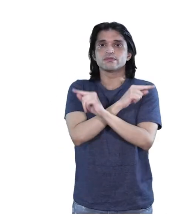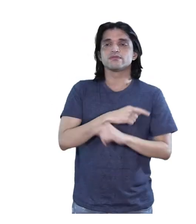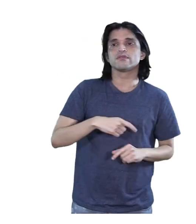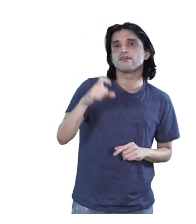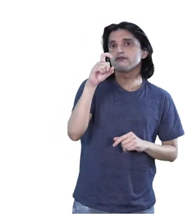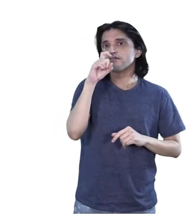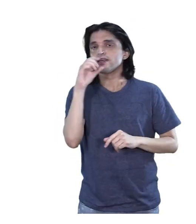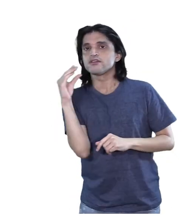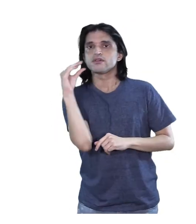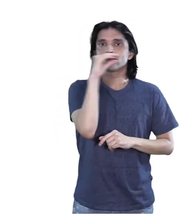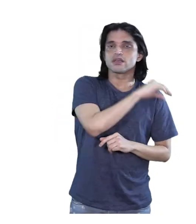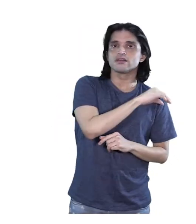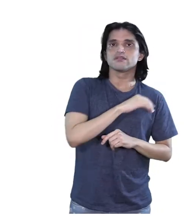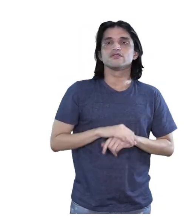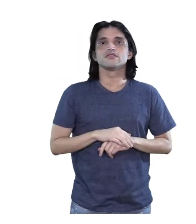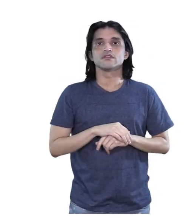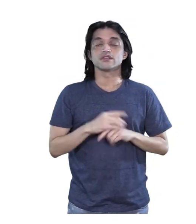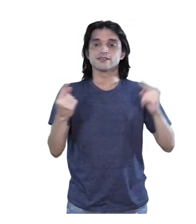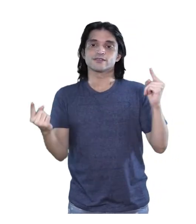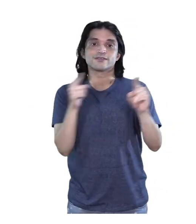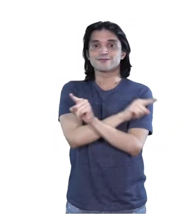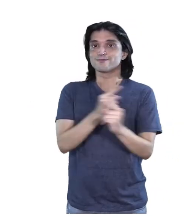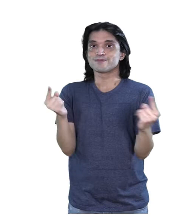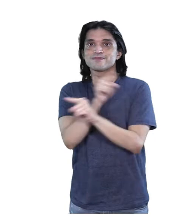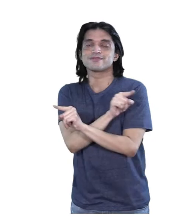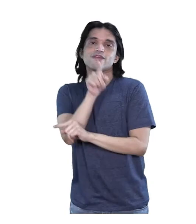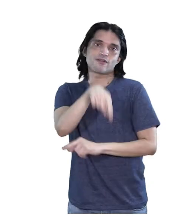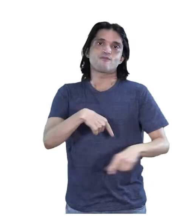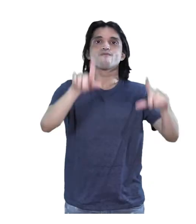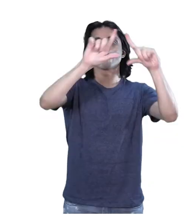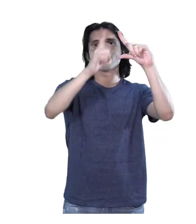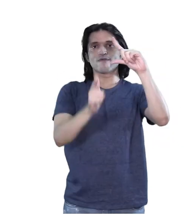esses contraditórios, tendem ao paradoxo.